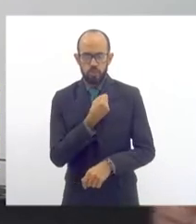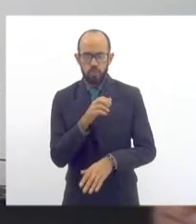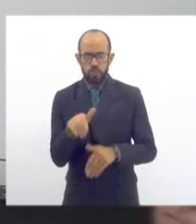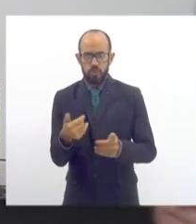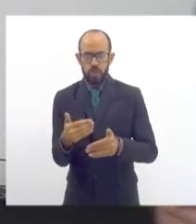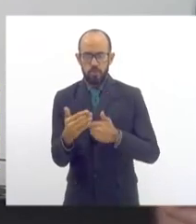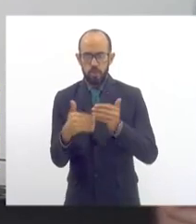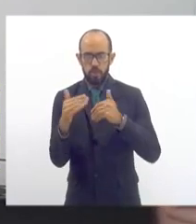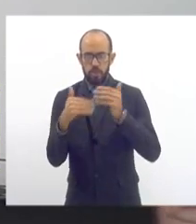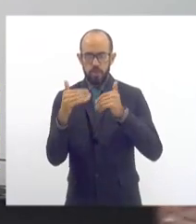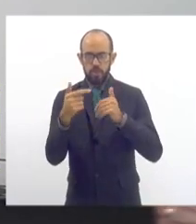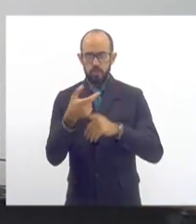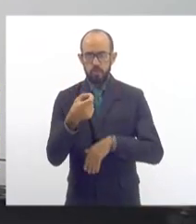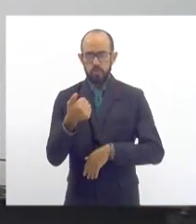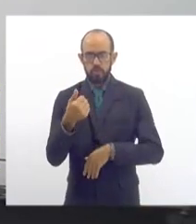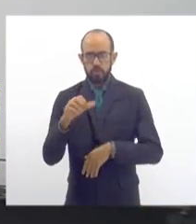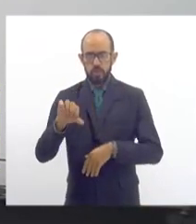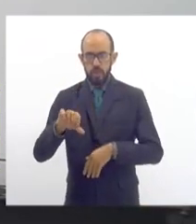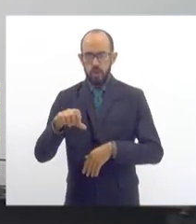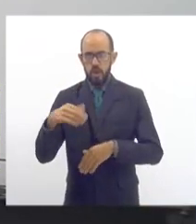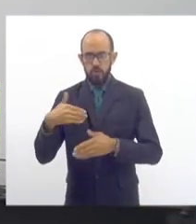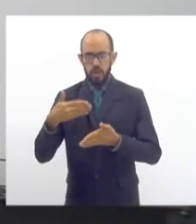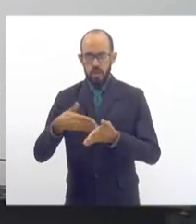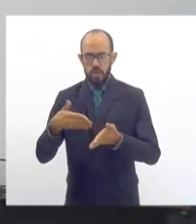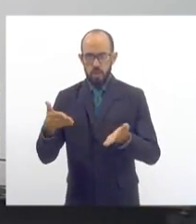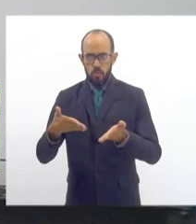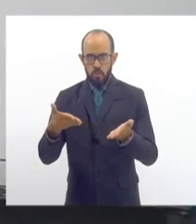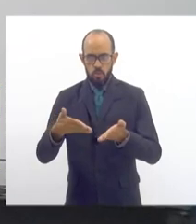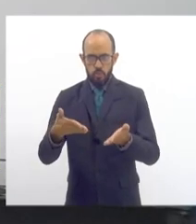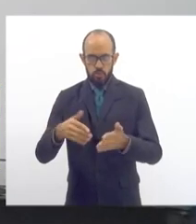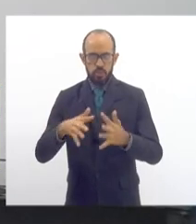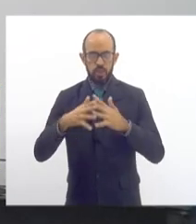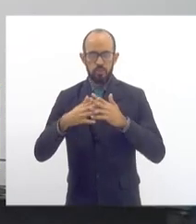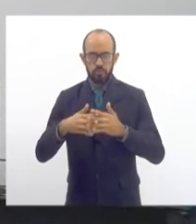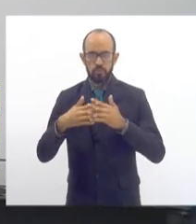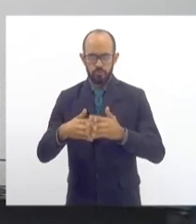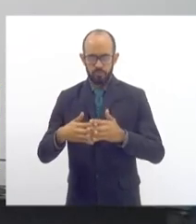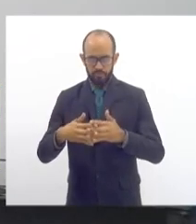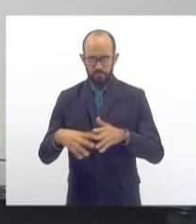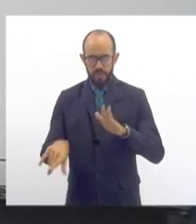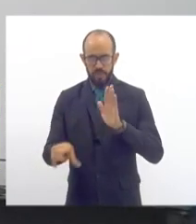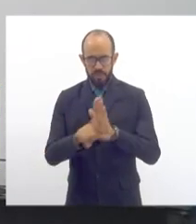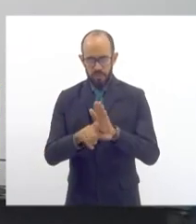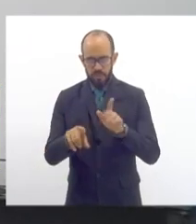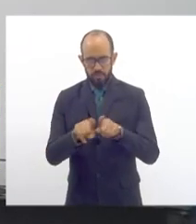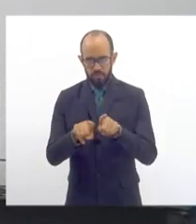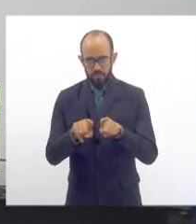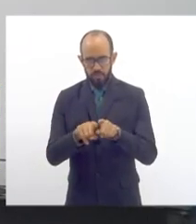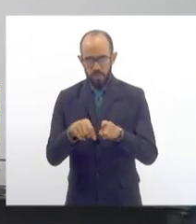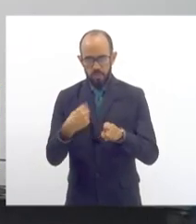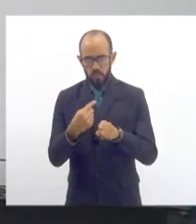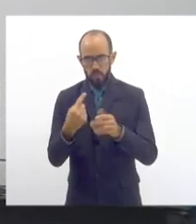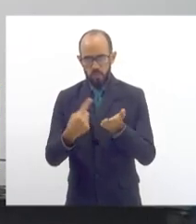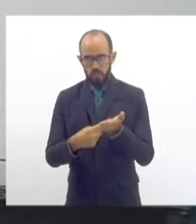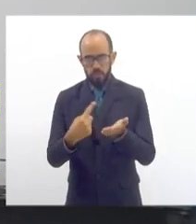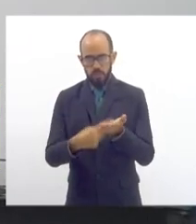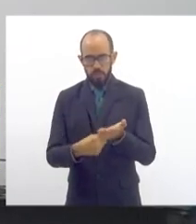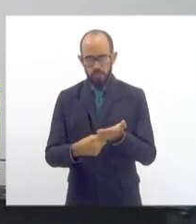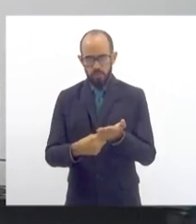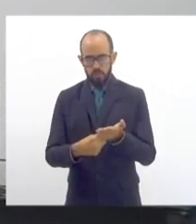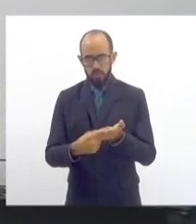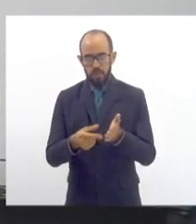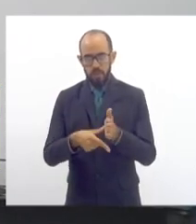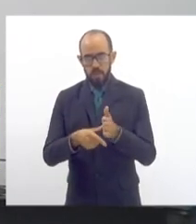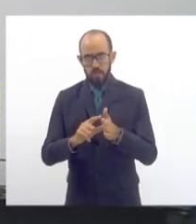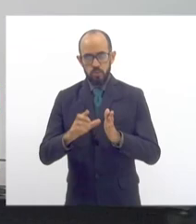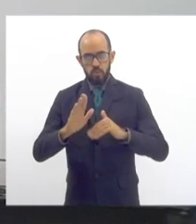progressão de 19 para cá, que também estava nesse embrólio da legislação, nós combinamos, muito antes de qualquer ação